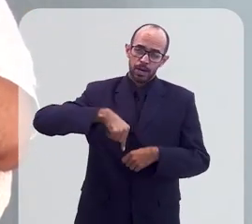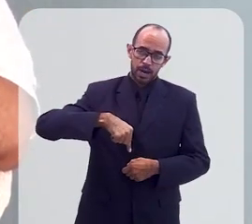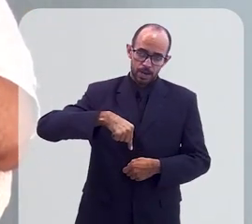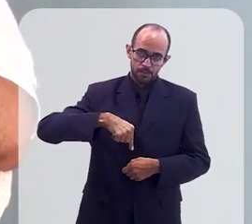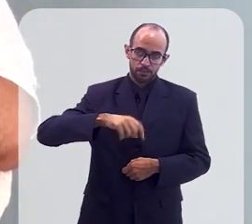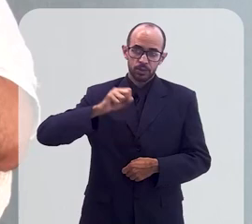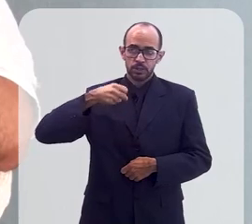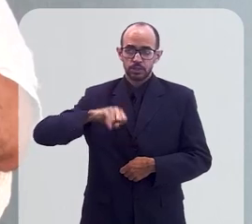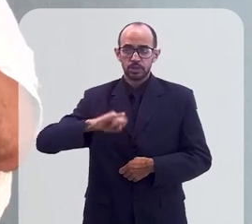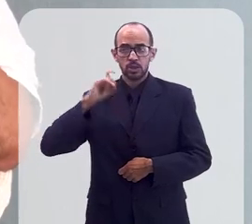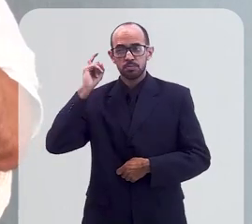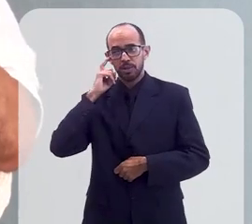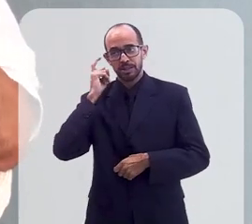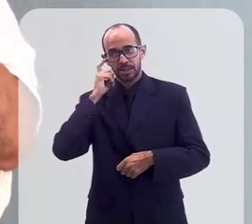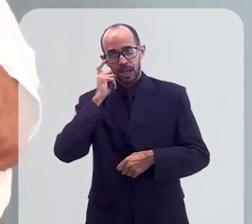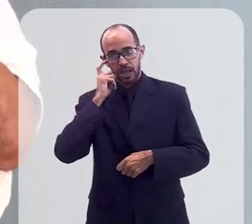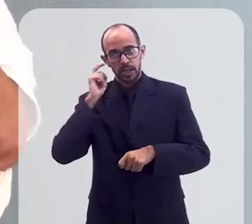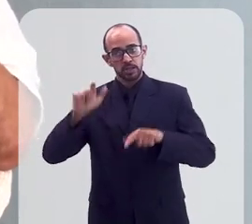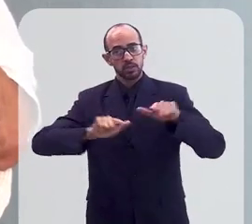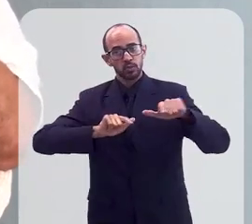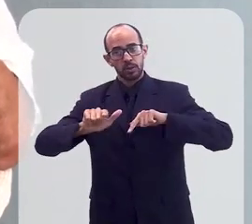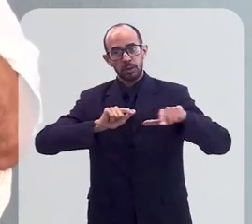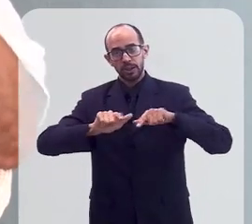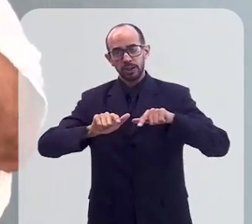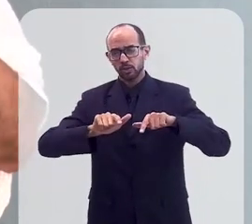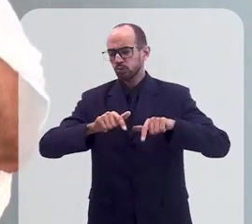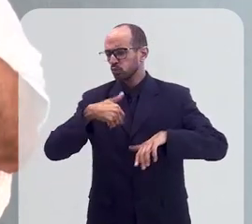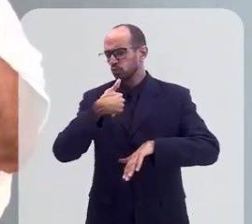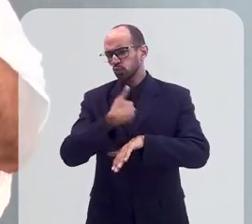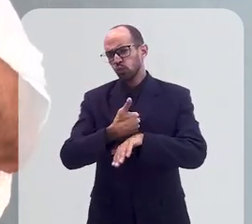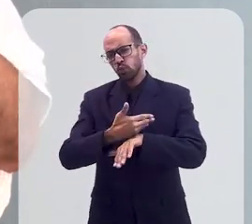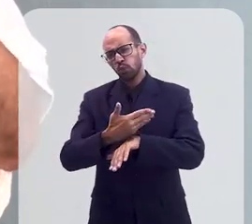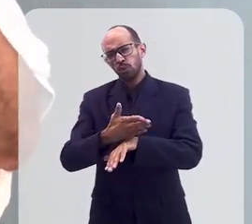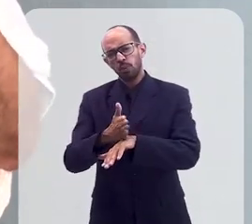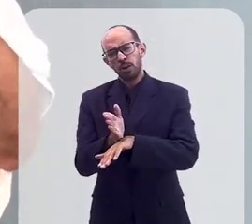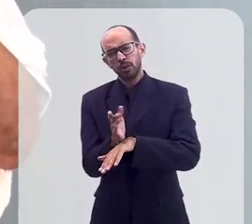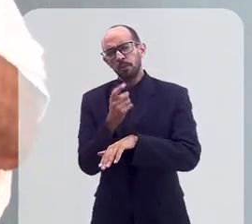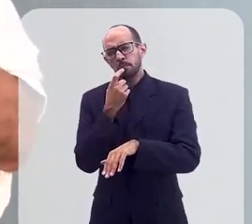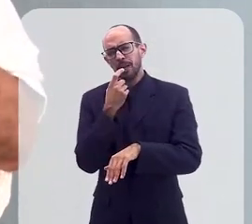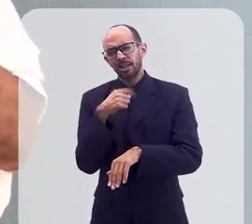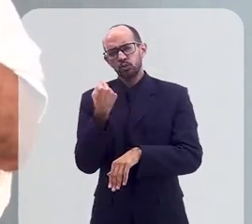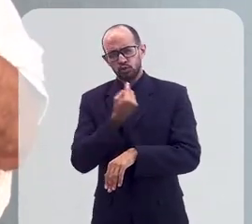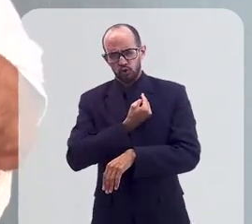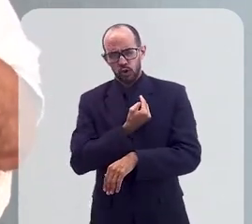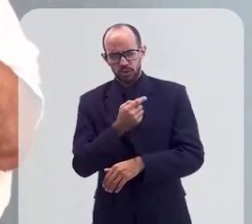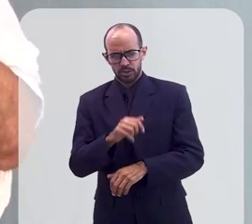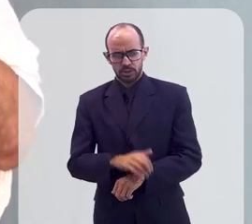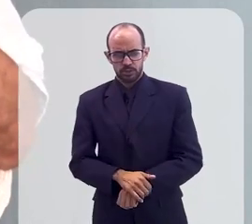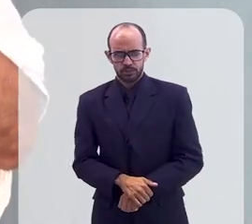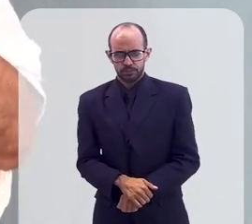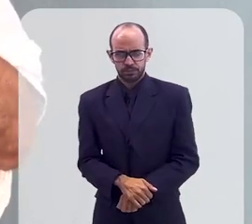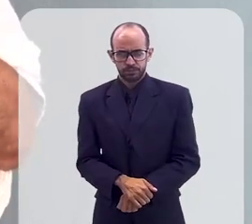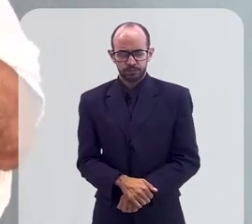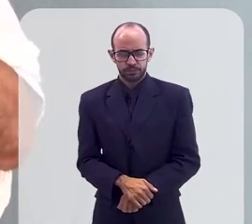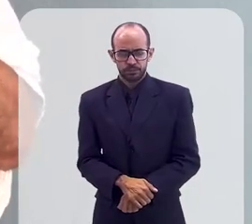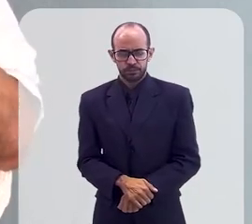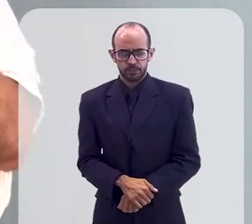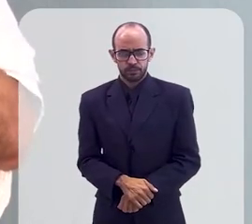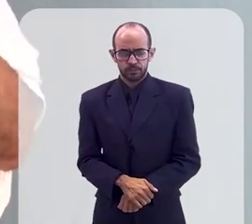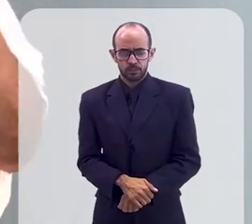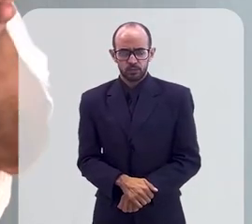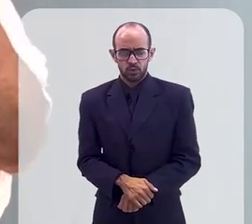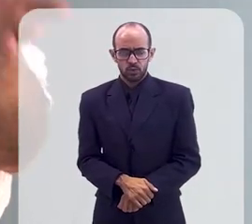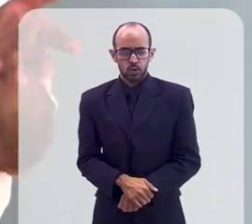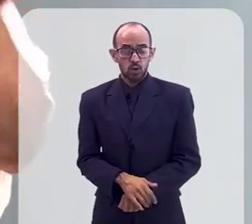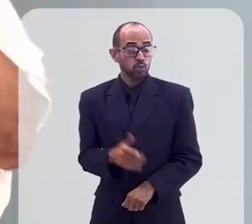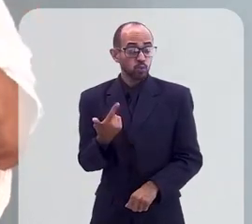né? Eles estão trabalhando o tempo todo perto de nós, no eixo. E, se, assim, não existe